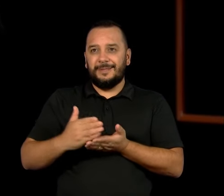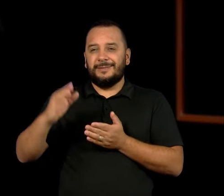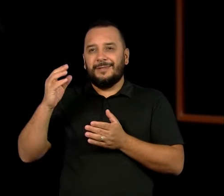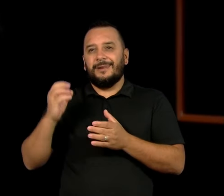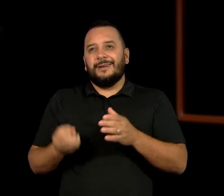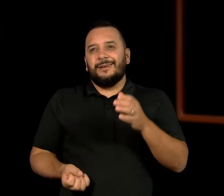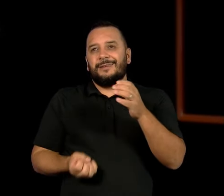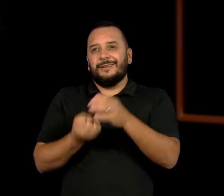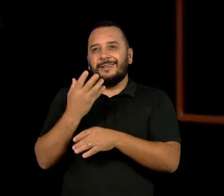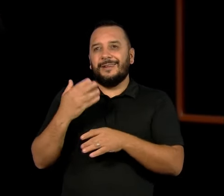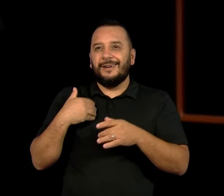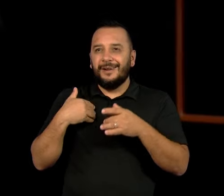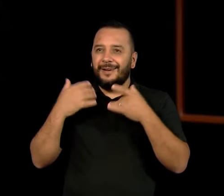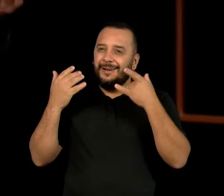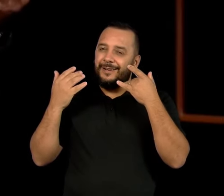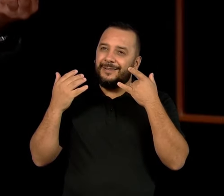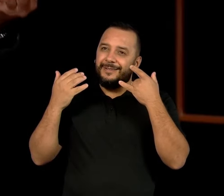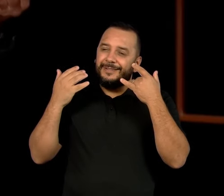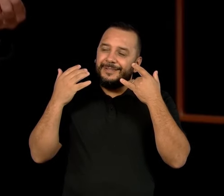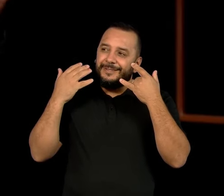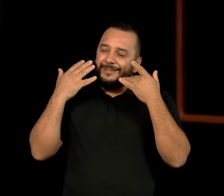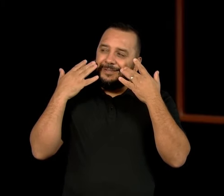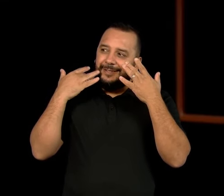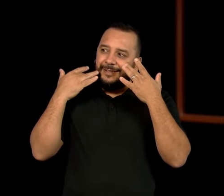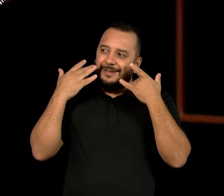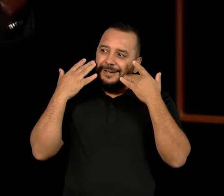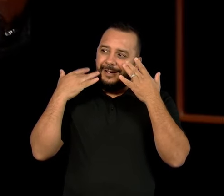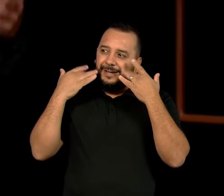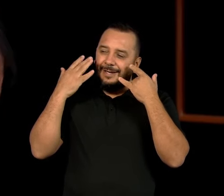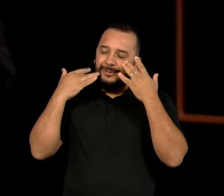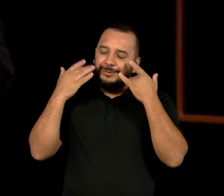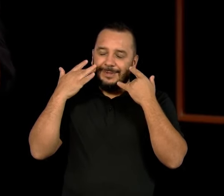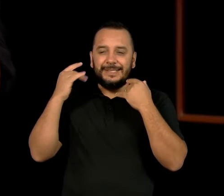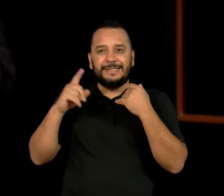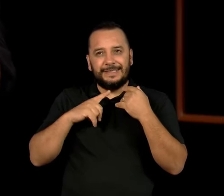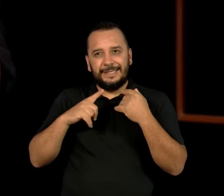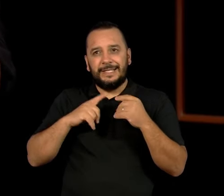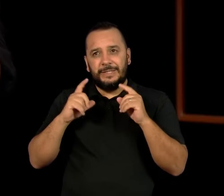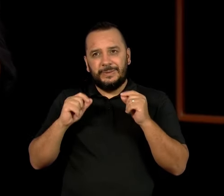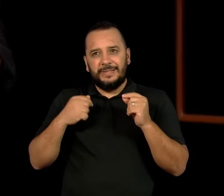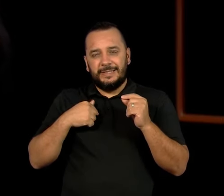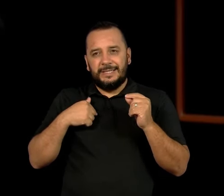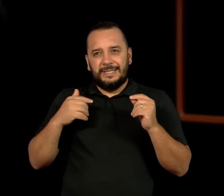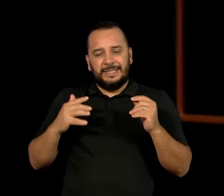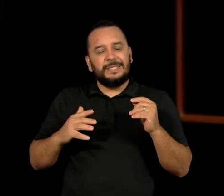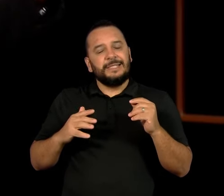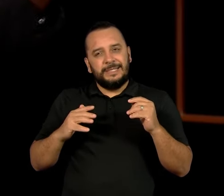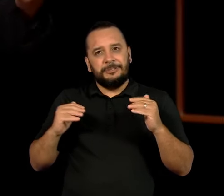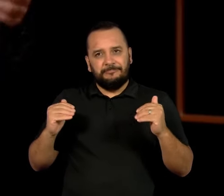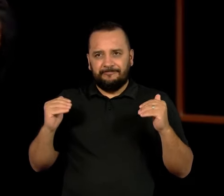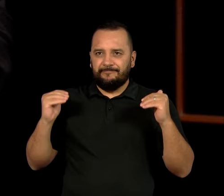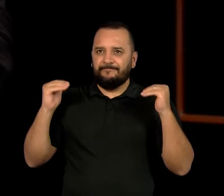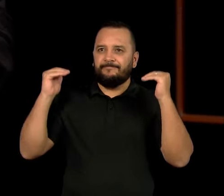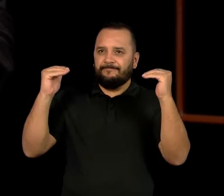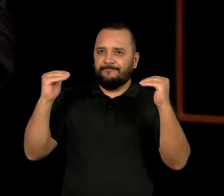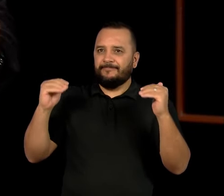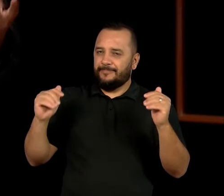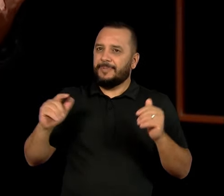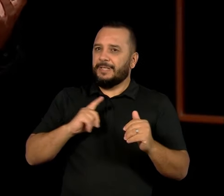criar peças com consistência, com essa capacidade de